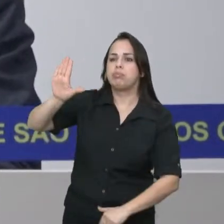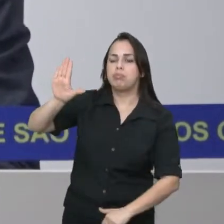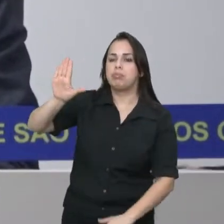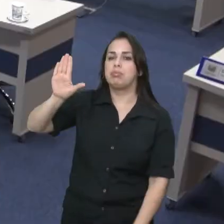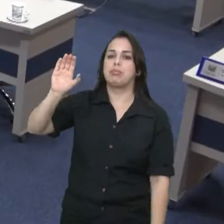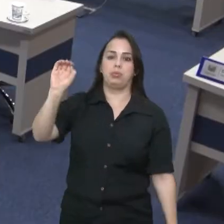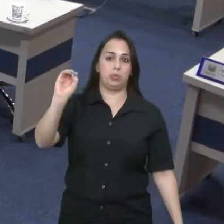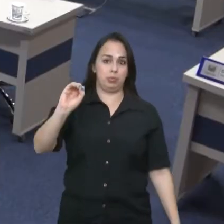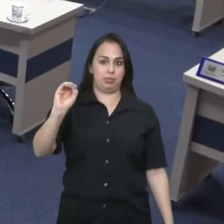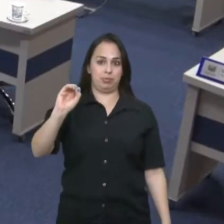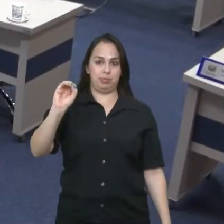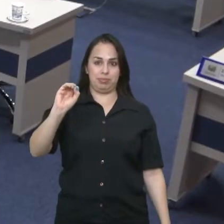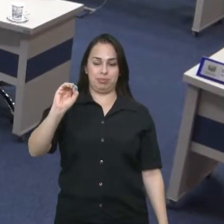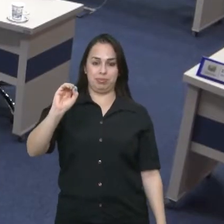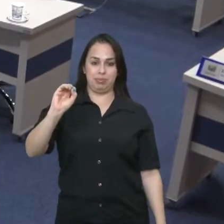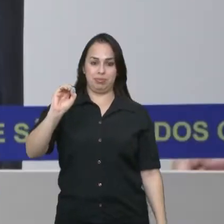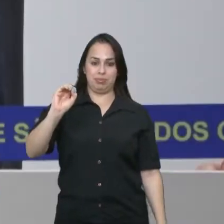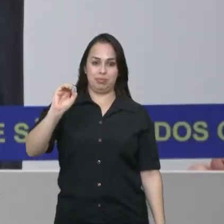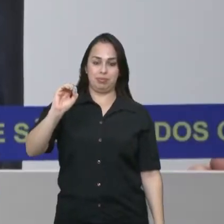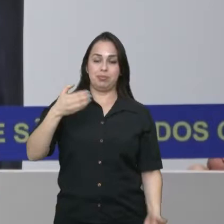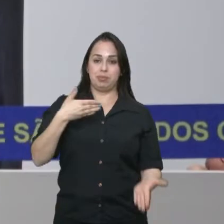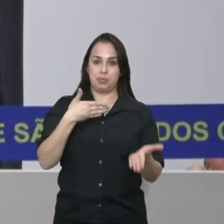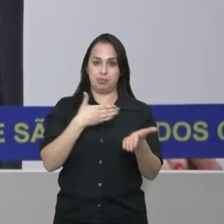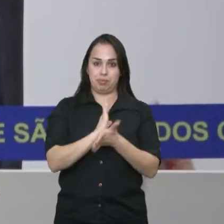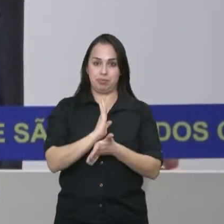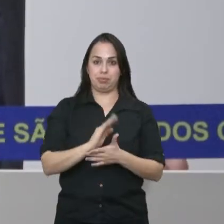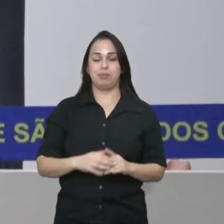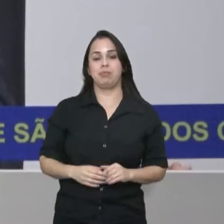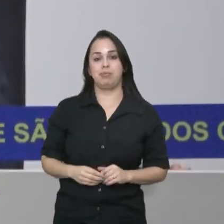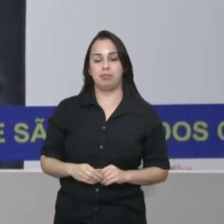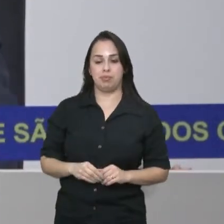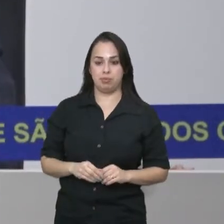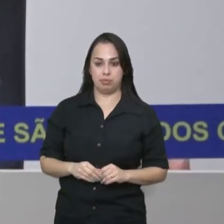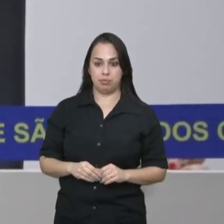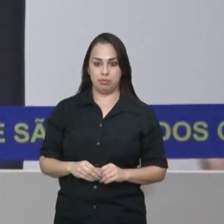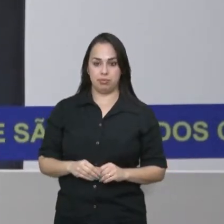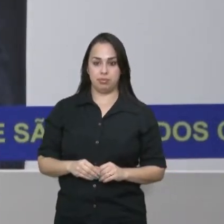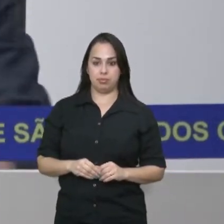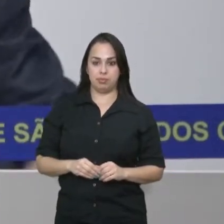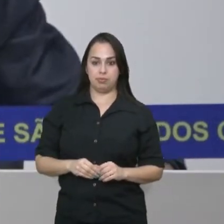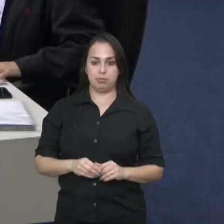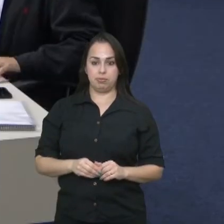Nenhuma manifestação contrária. Aprovado por unanimidade.